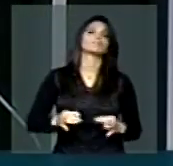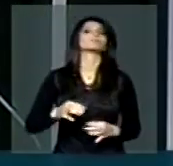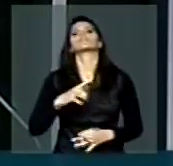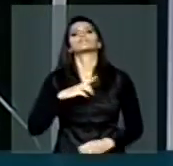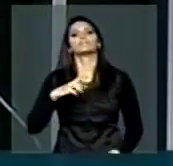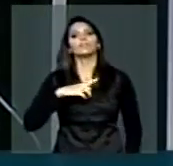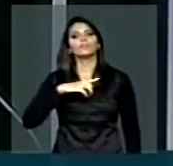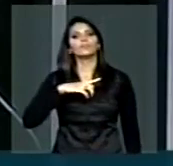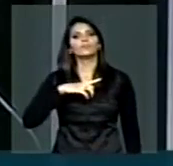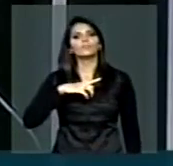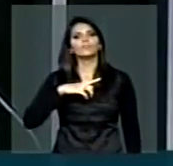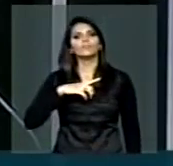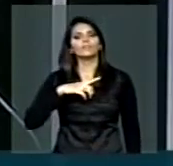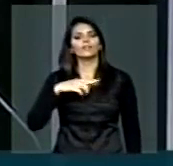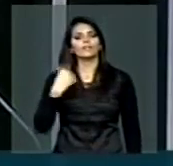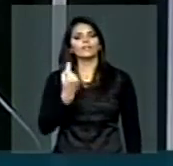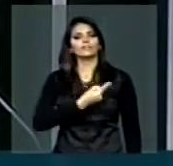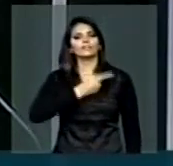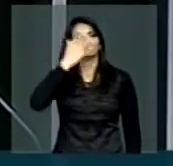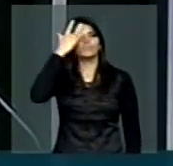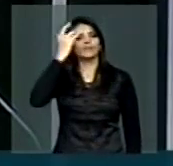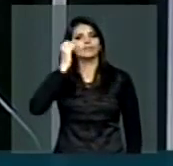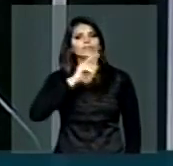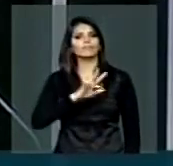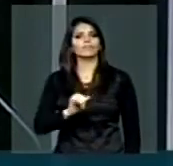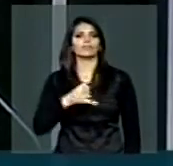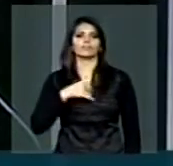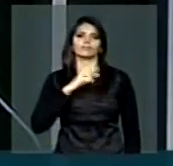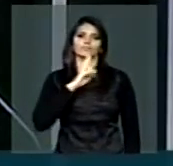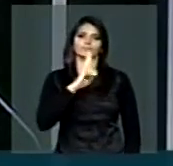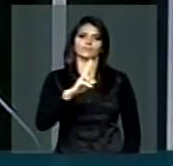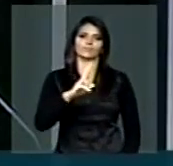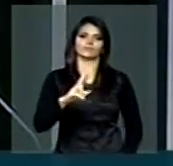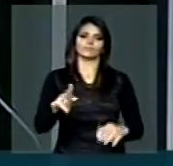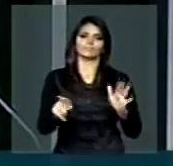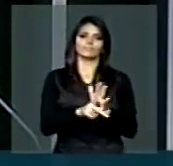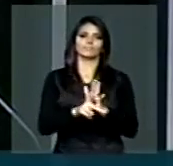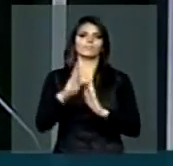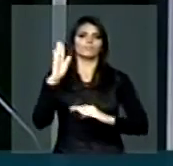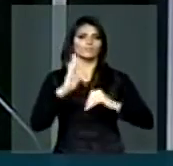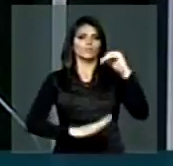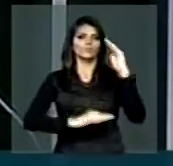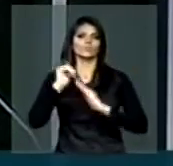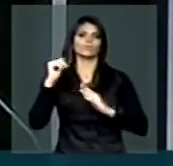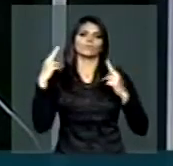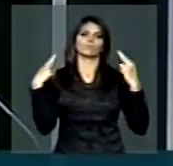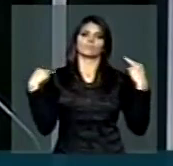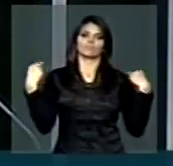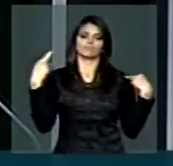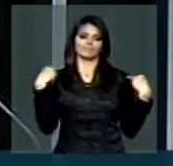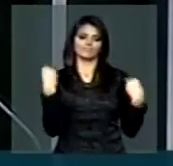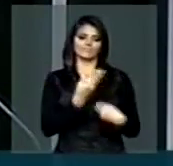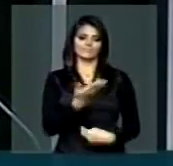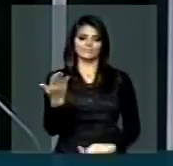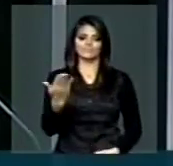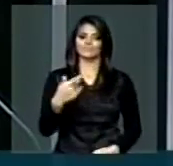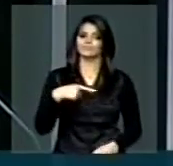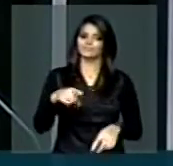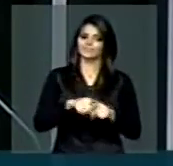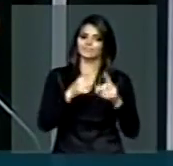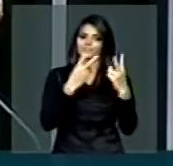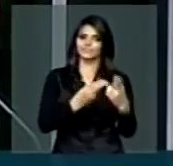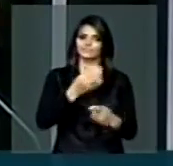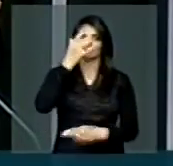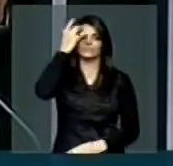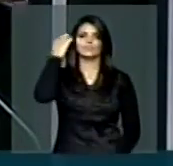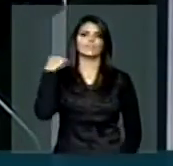que amanhã nós vamos dar resposta aos nossos motoristas de ambulância. Vou repetir como disse o deputado Francisco.